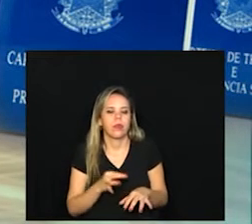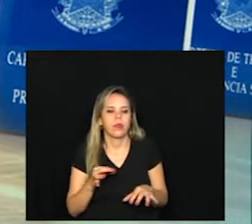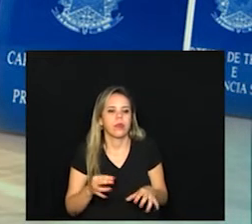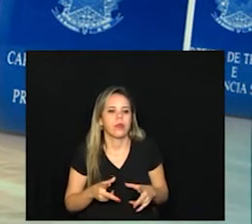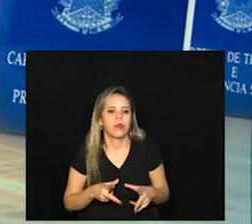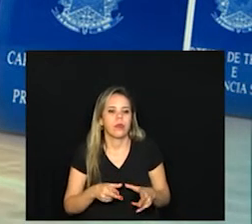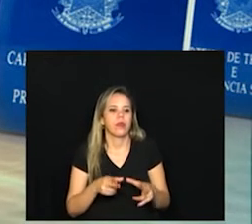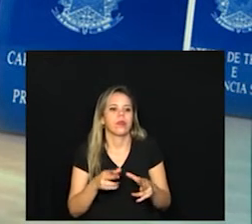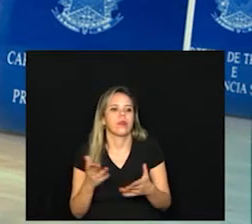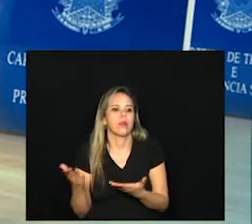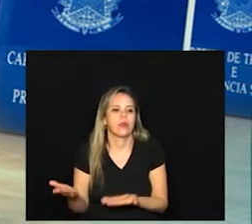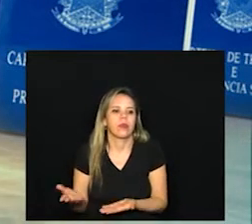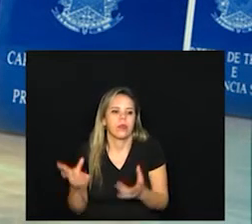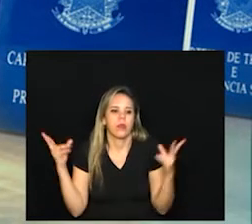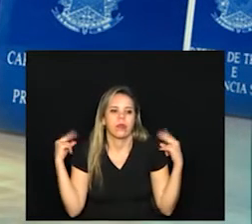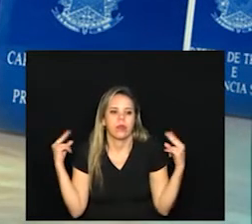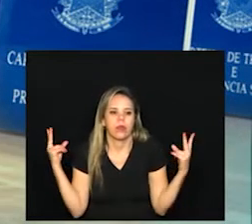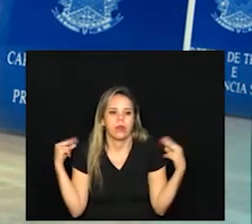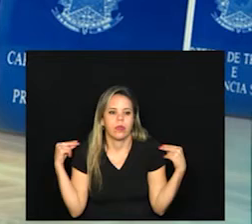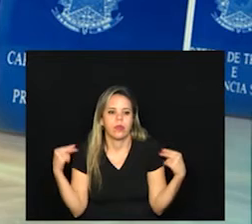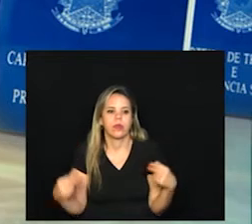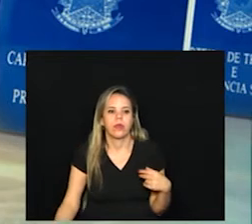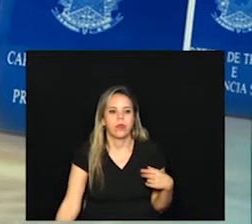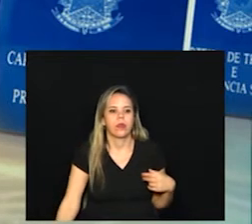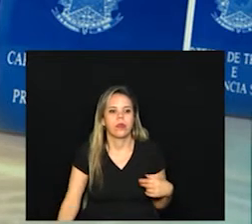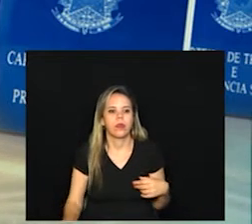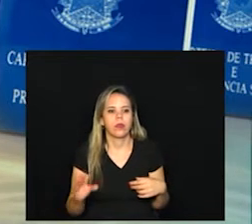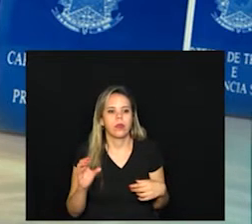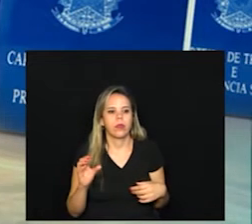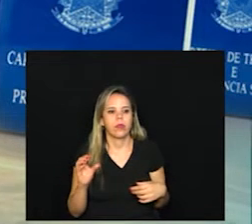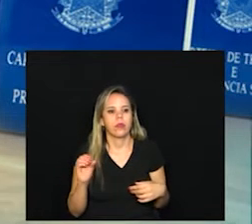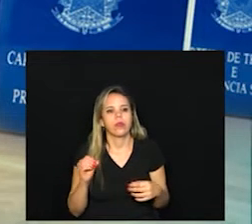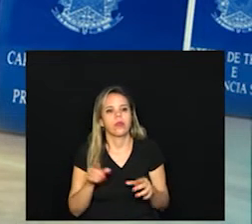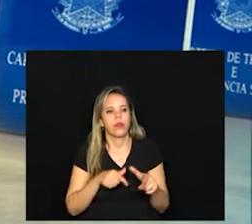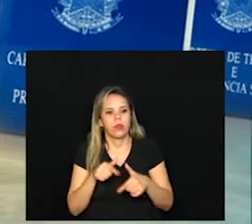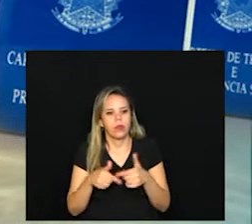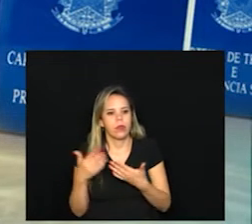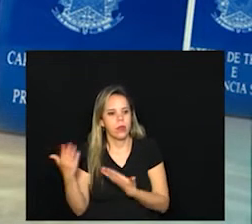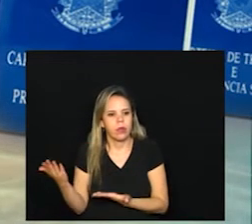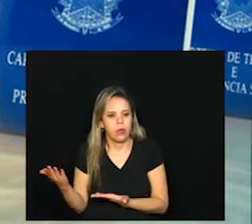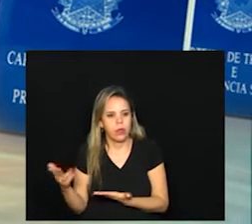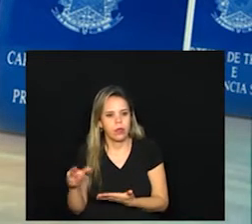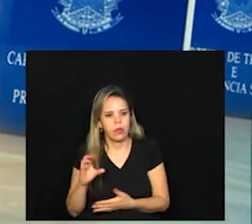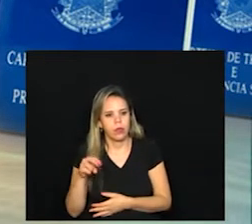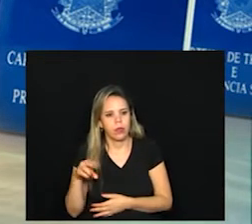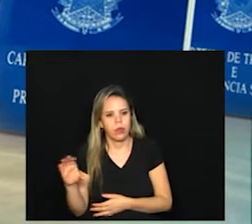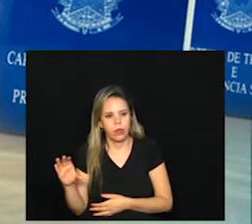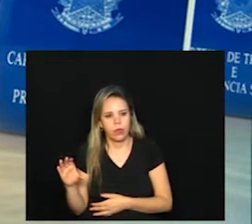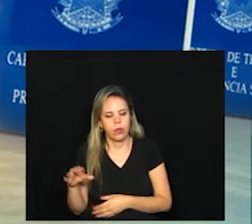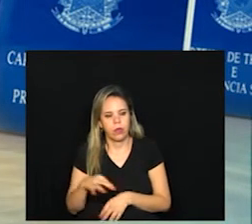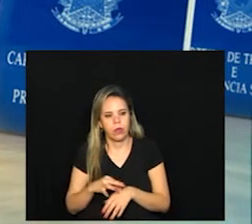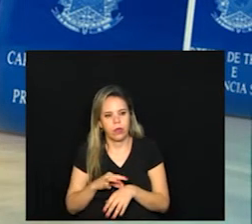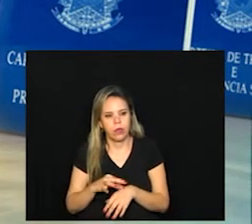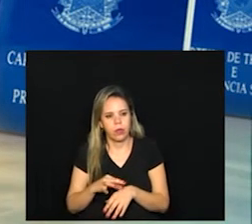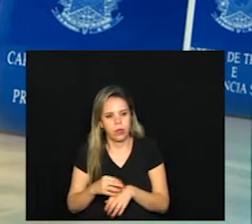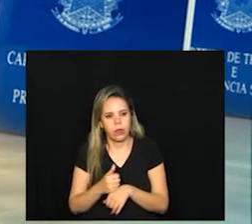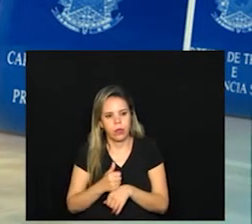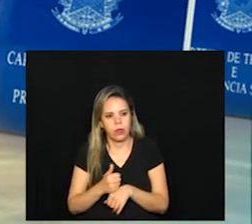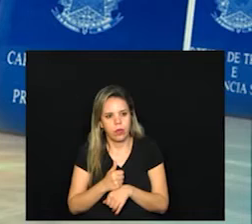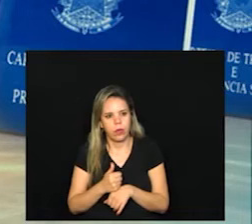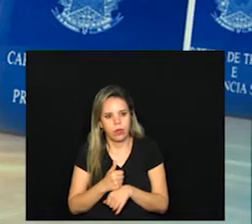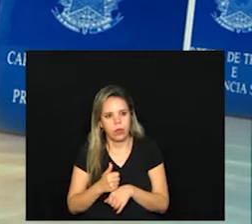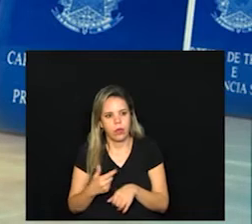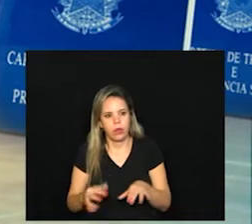overlock e galoneira, motorista, operador de conicaleira, operador de torno CNC, açougueiro, caseiro